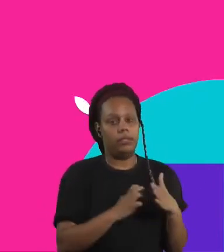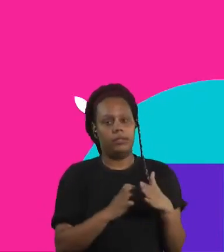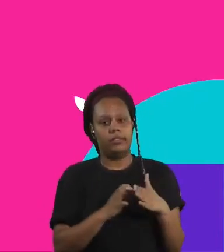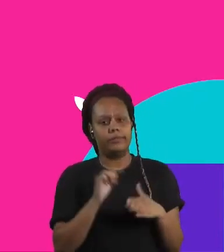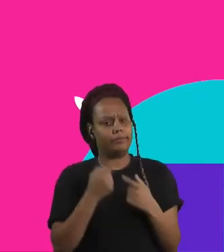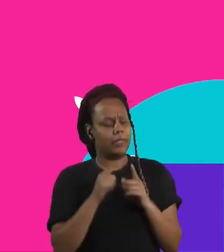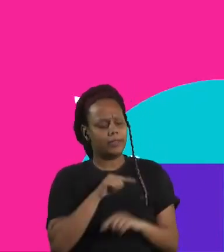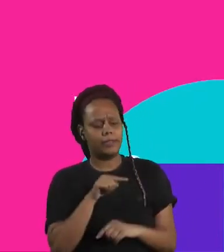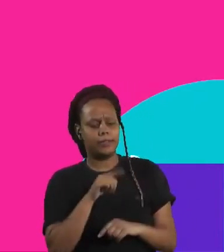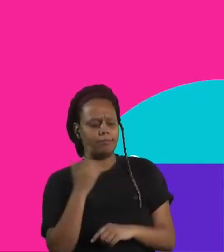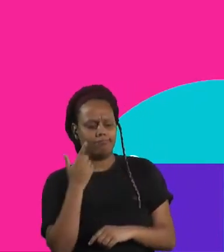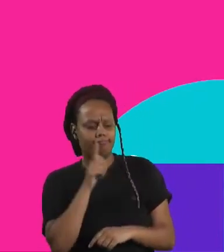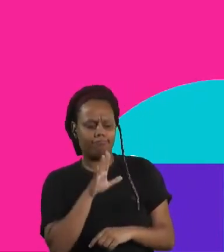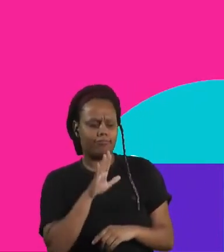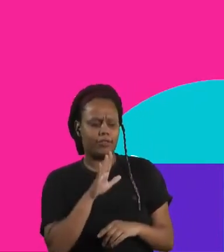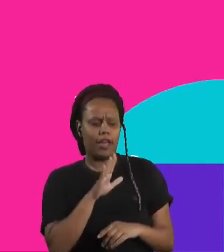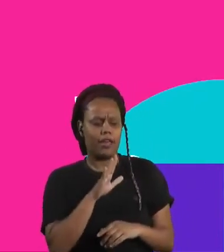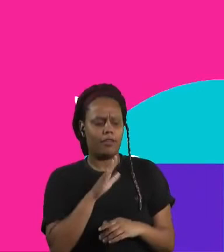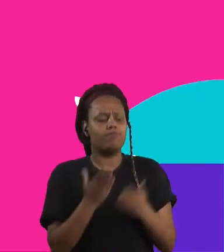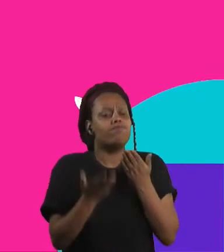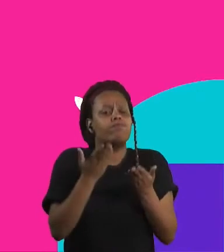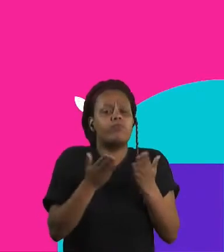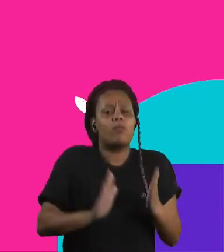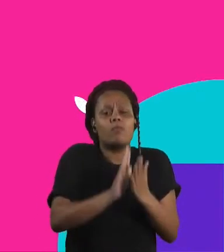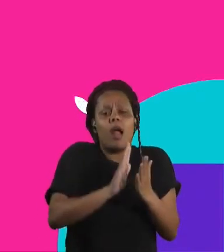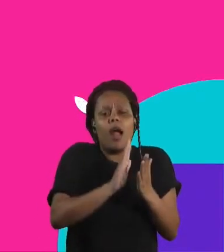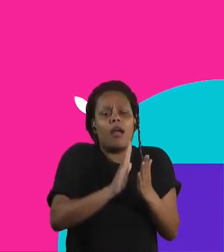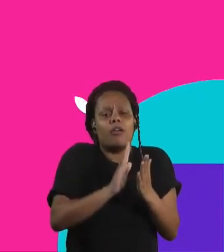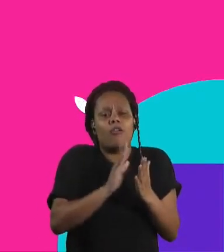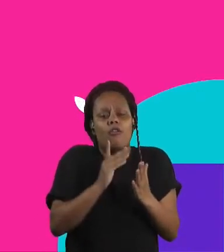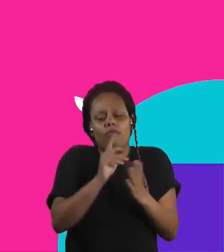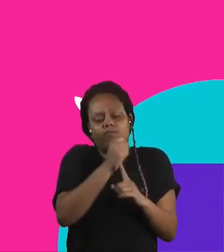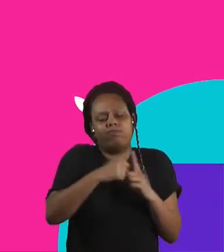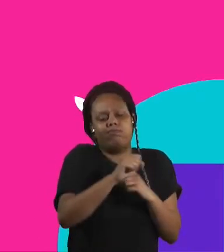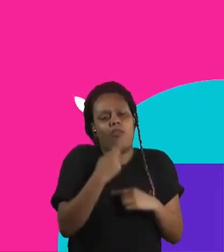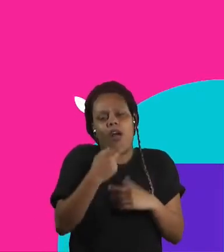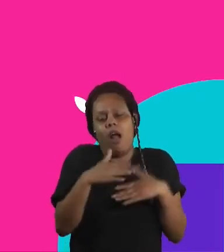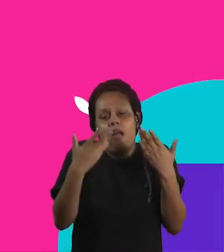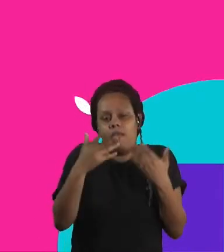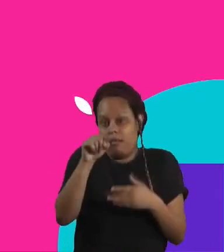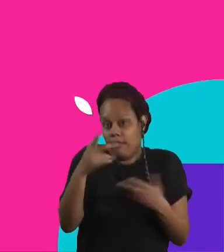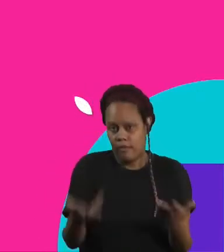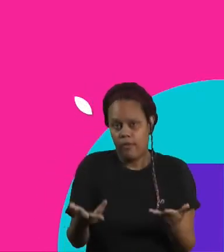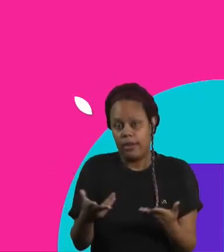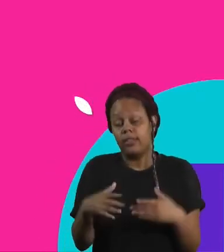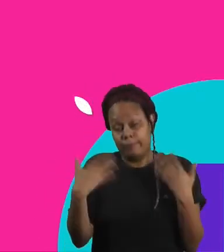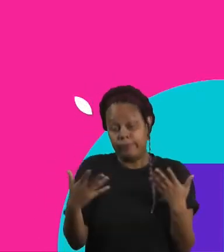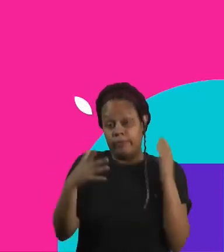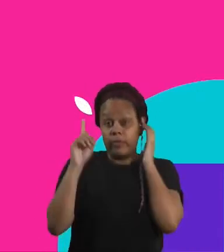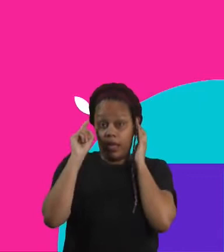eu meço o meu impacto social e é esse, né? Então a gente está tentando fazer um negócio que é muito difícil mesmo, e a gente